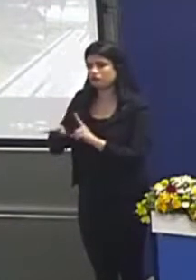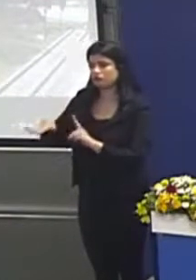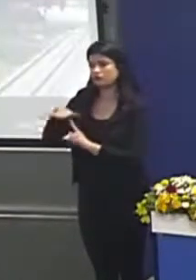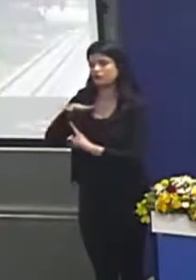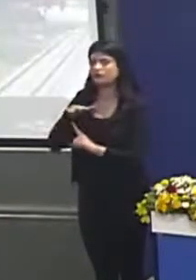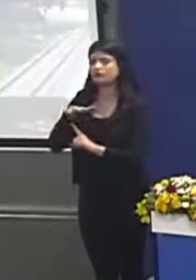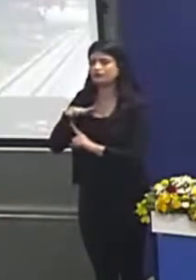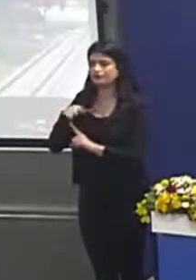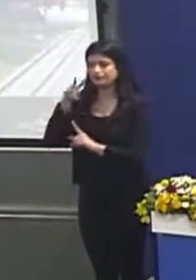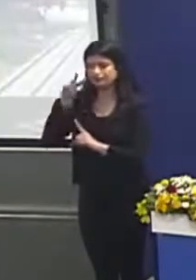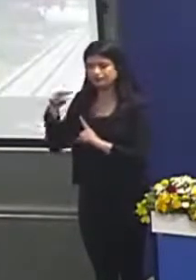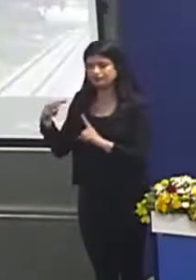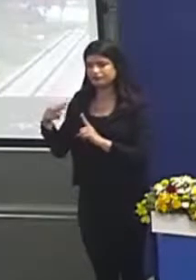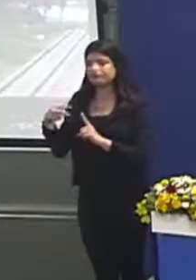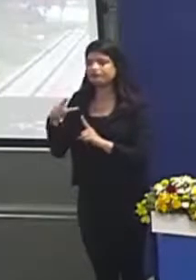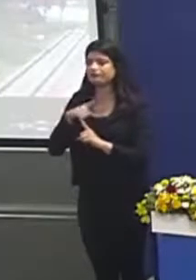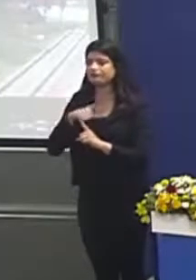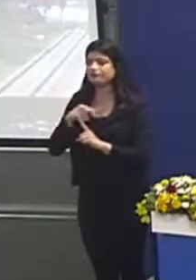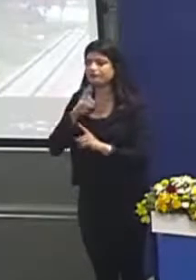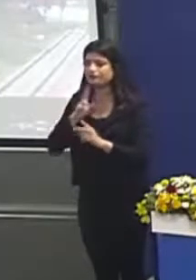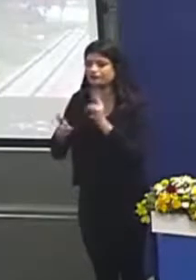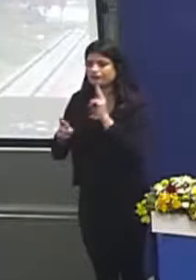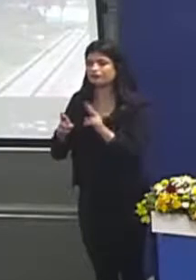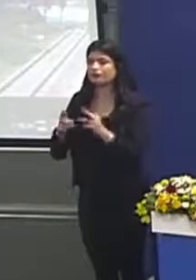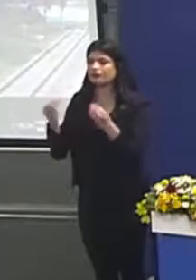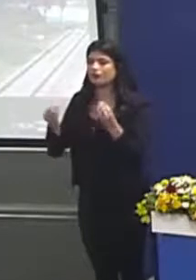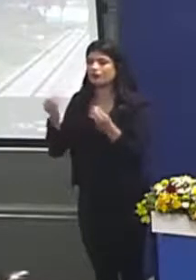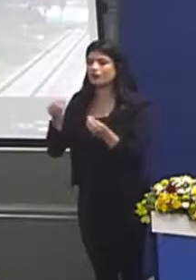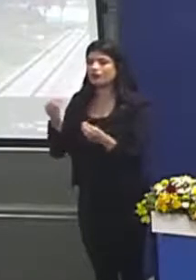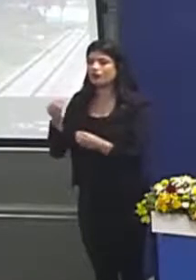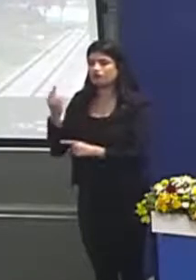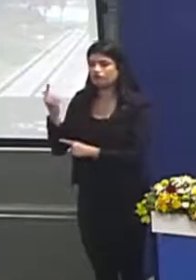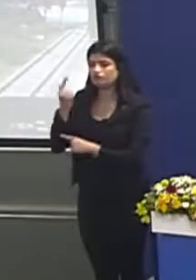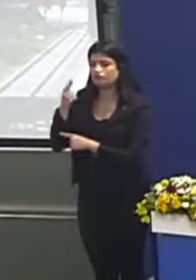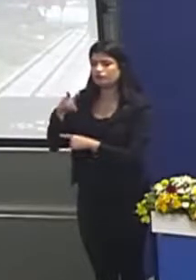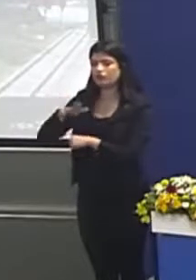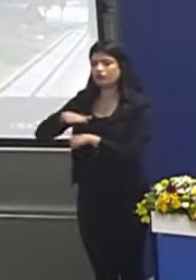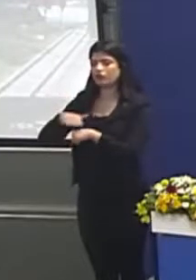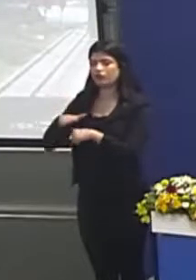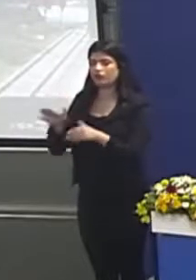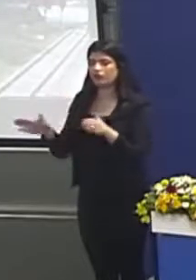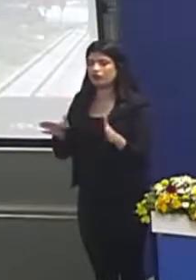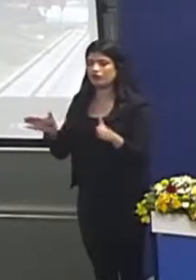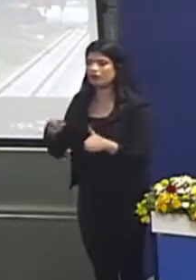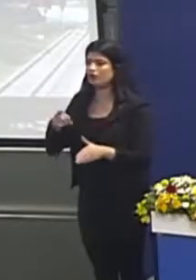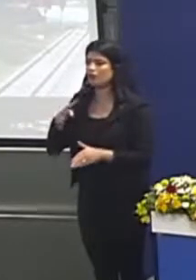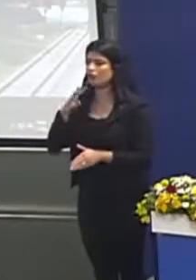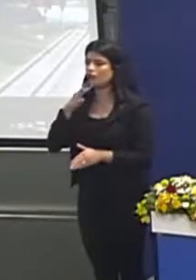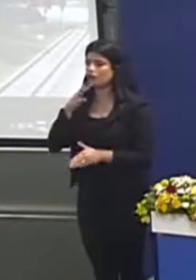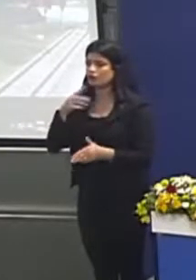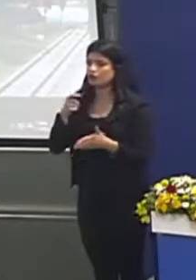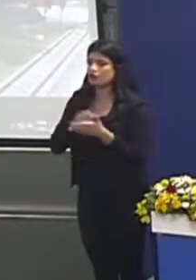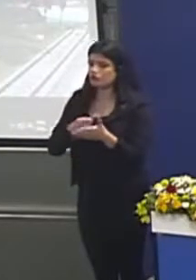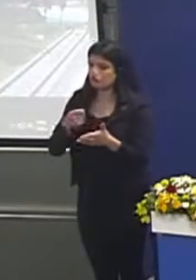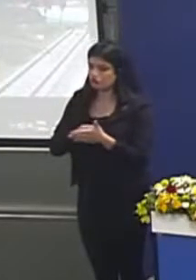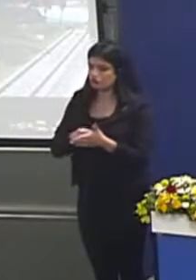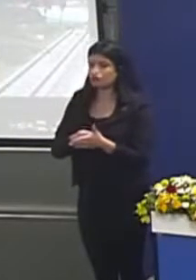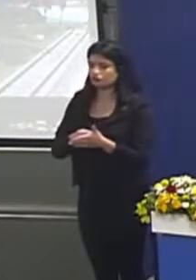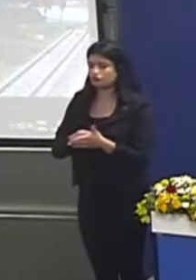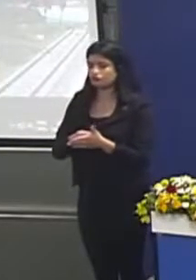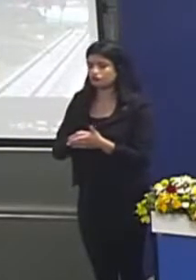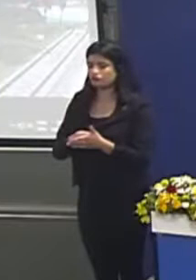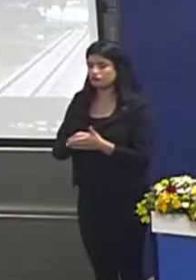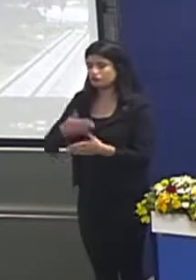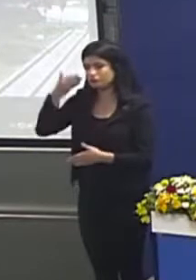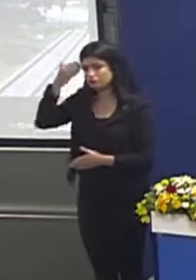sociedade, visando responder às demandas emergentes de seu tempo, além de reconhecer sua alteridade frente às